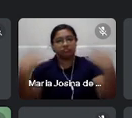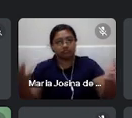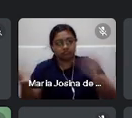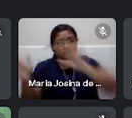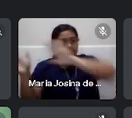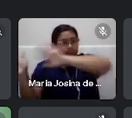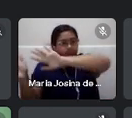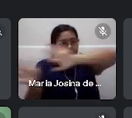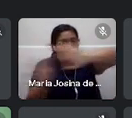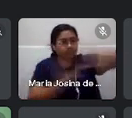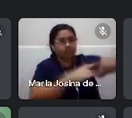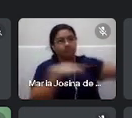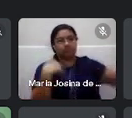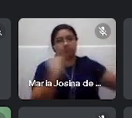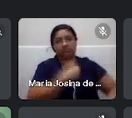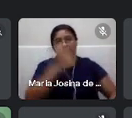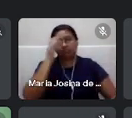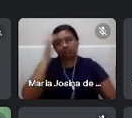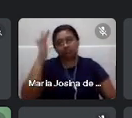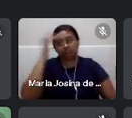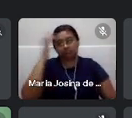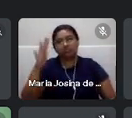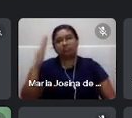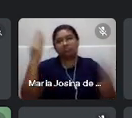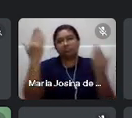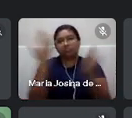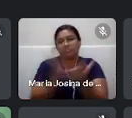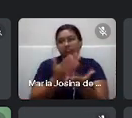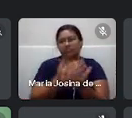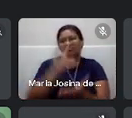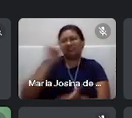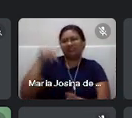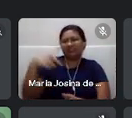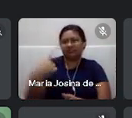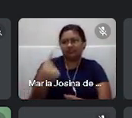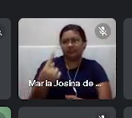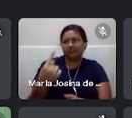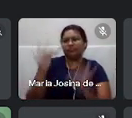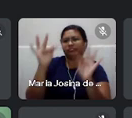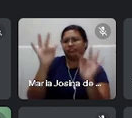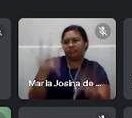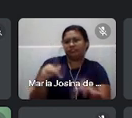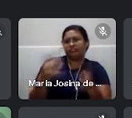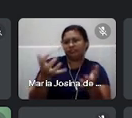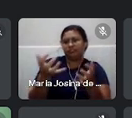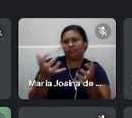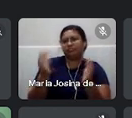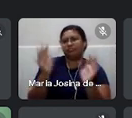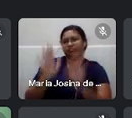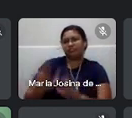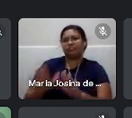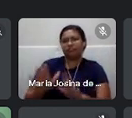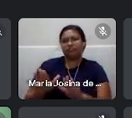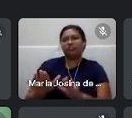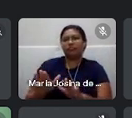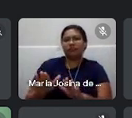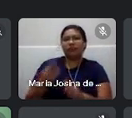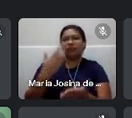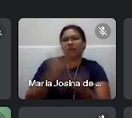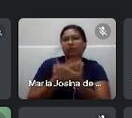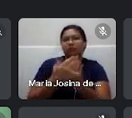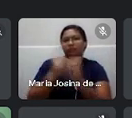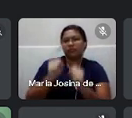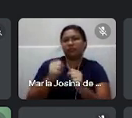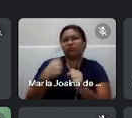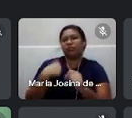teoria e aí a gente resolve algumas coisas a mais no final. Quem quiser ficar depois de terminar, pode ficar, eu tiro